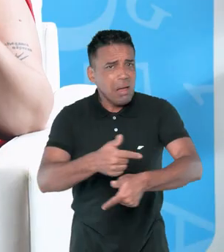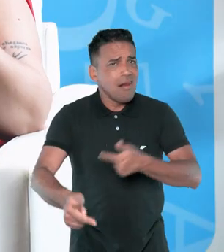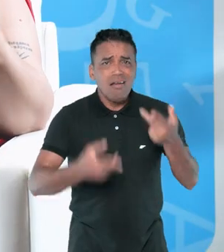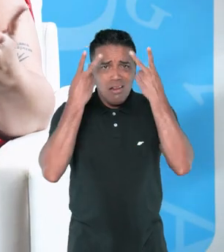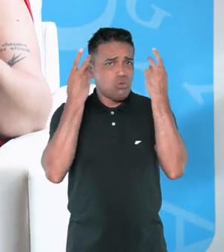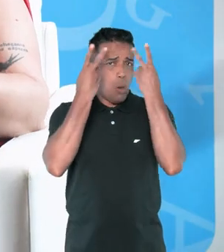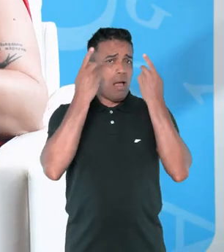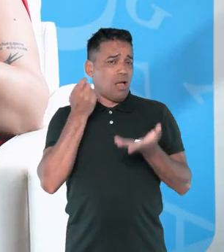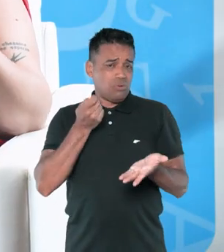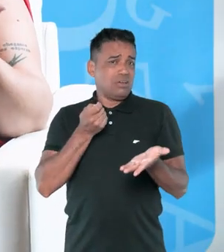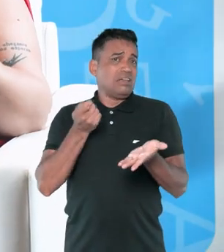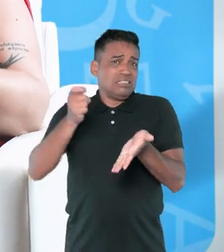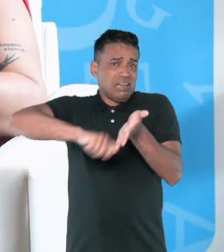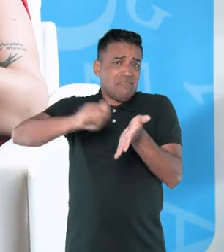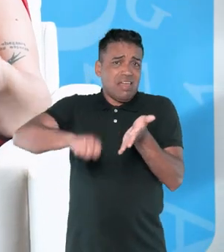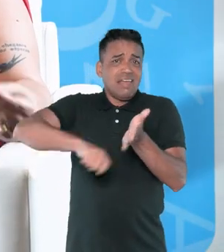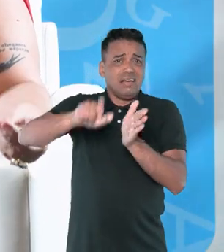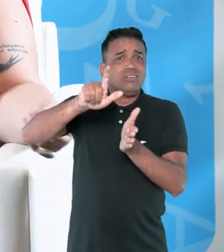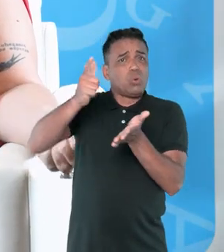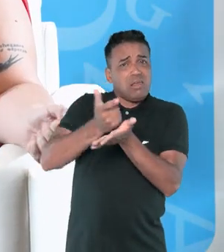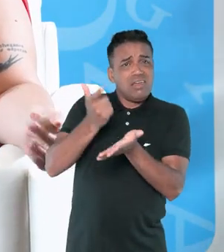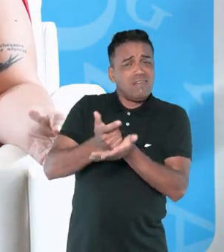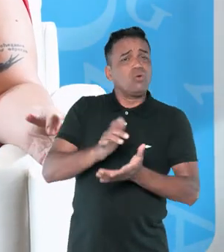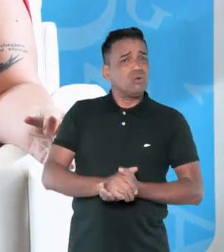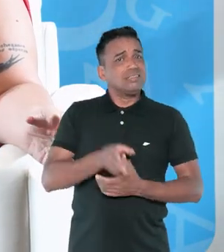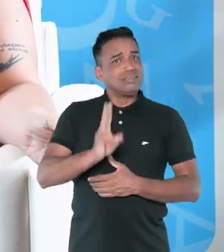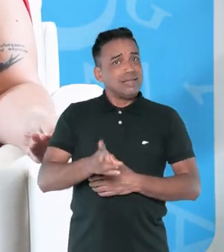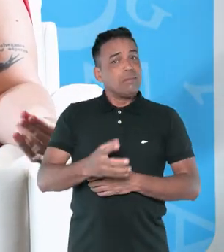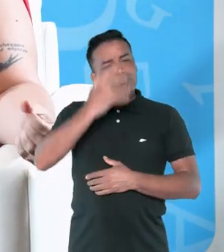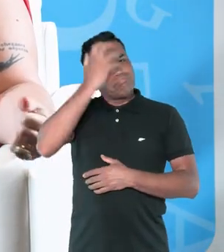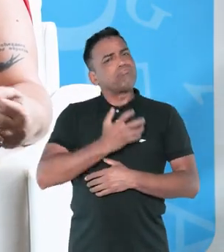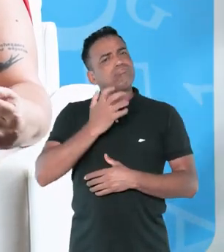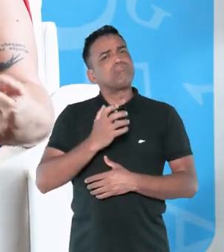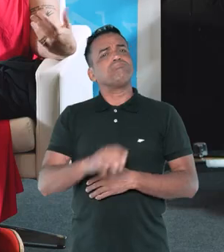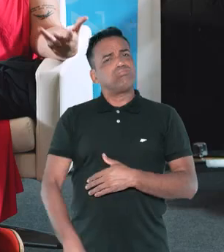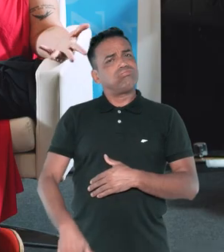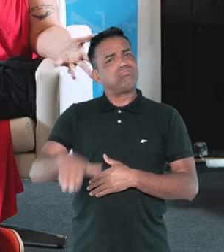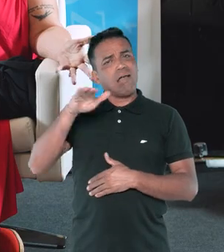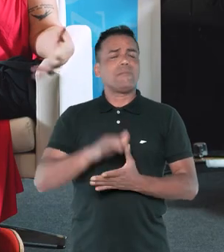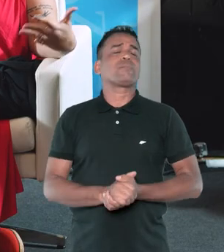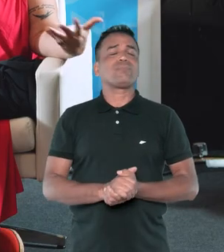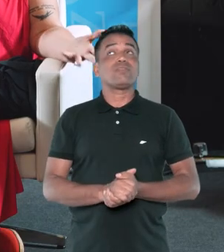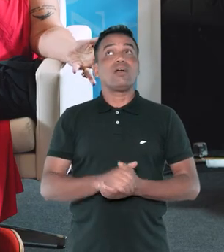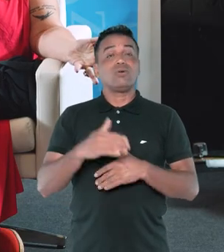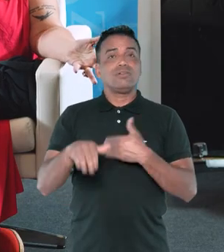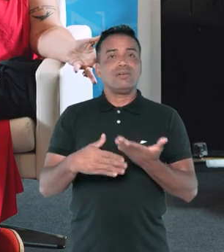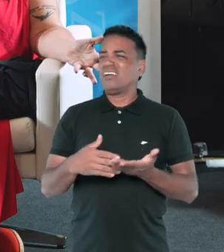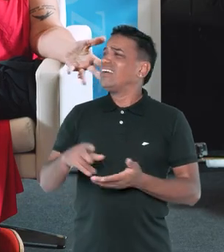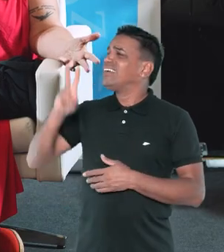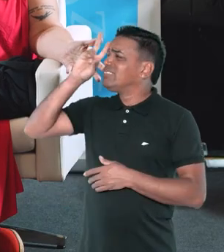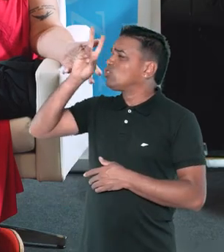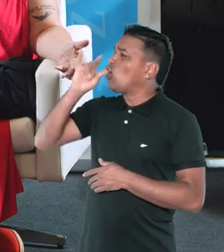trabalho, escrevendo livro para as pessoas. Eu levava muito a sério desde cedo. E aí me disseram, aí a partir disso, quando perguntaram... Qual foi a